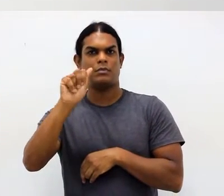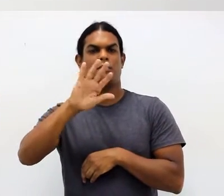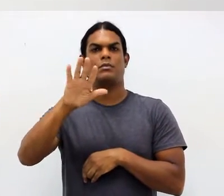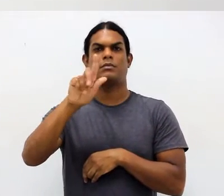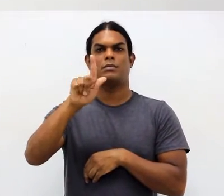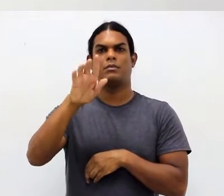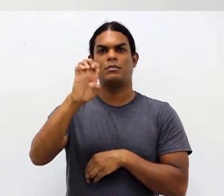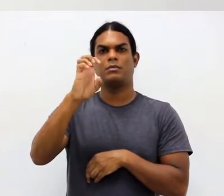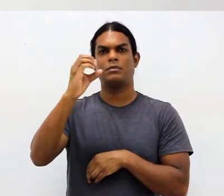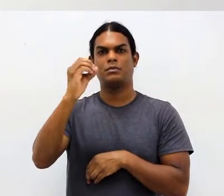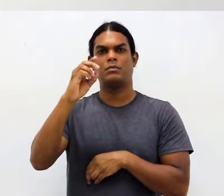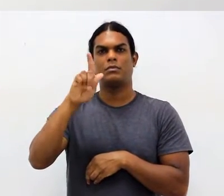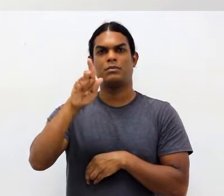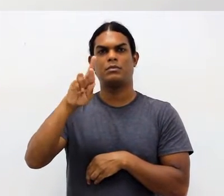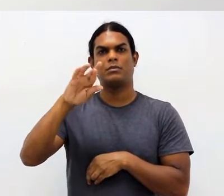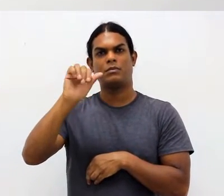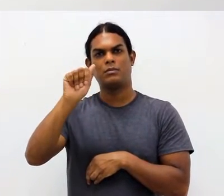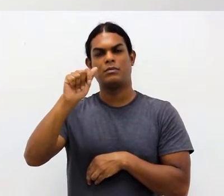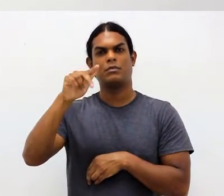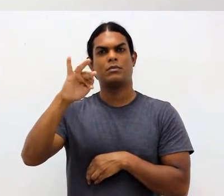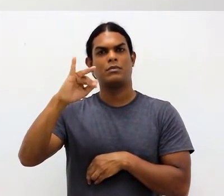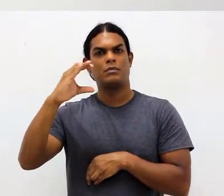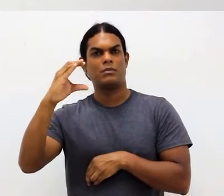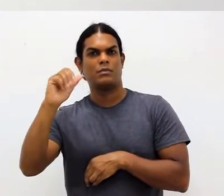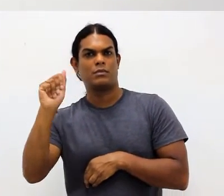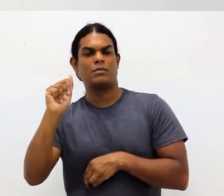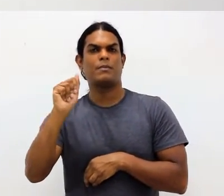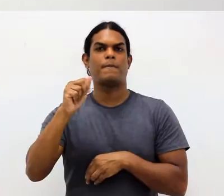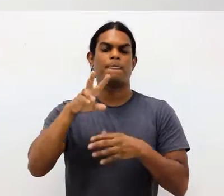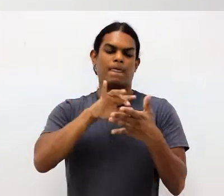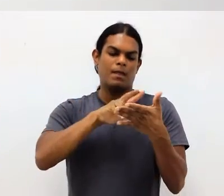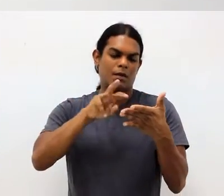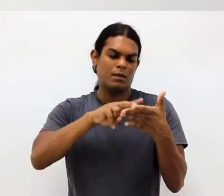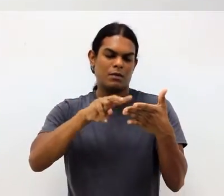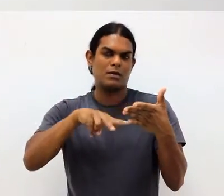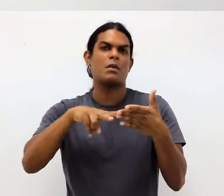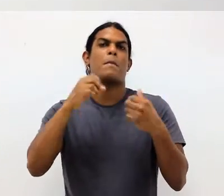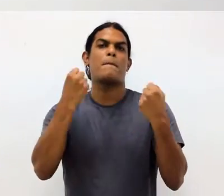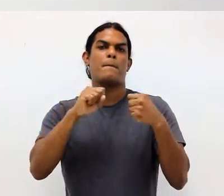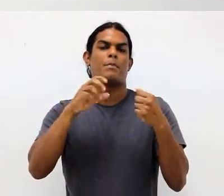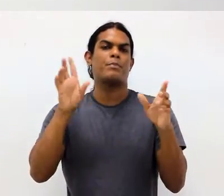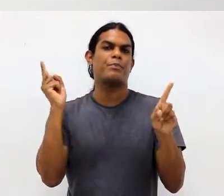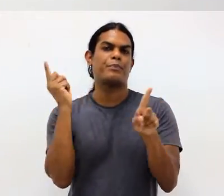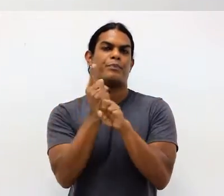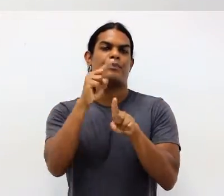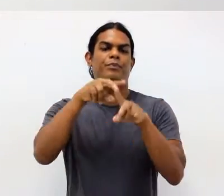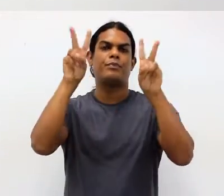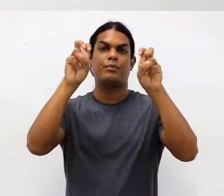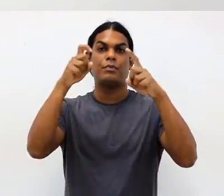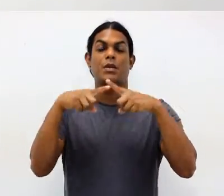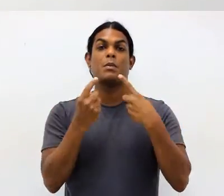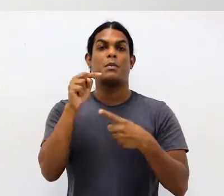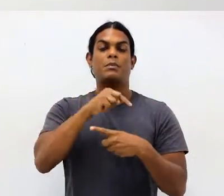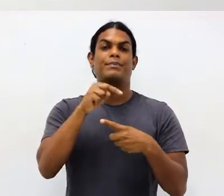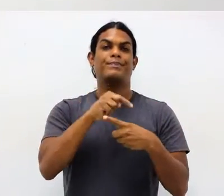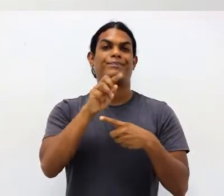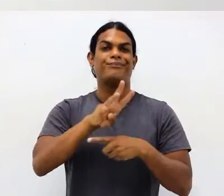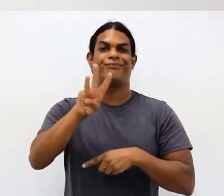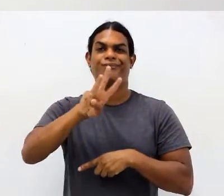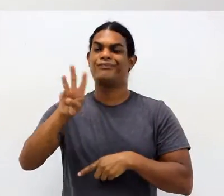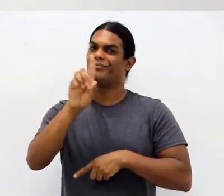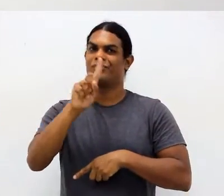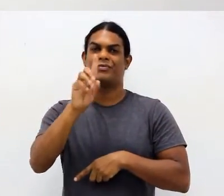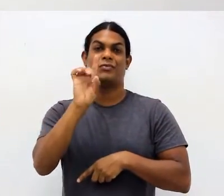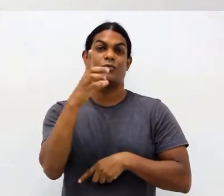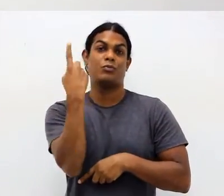lá no Wikipédia e você vai achar um conceito para bacias geográficas. O conceito que está lá, necessariamente não foi feito por uma única